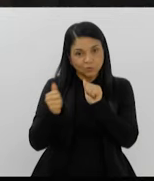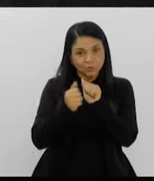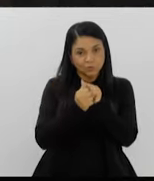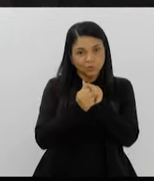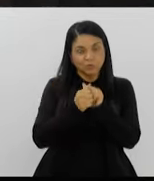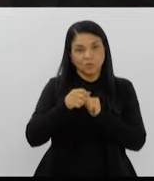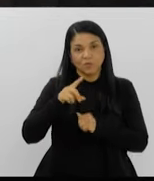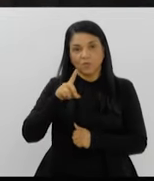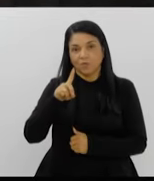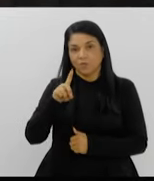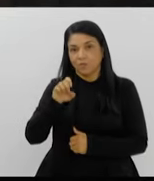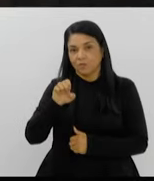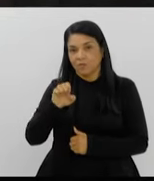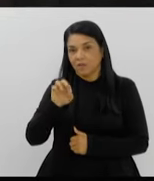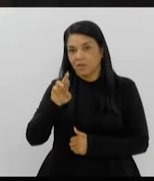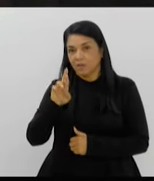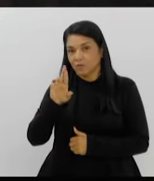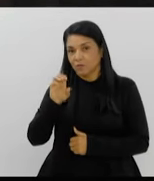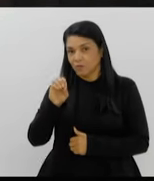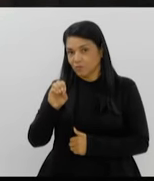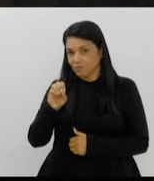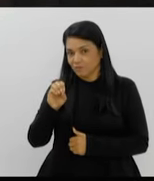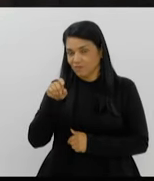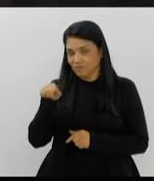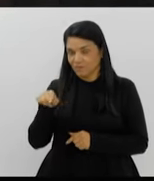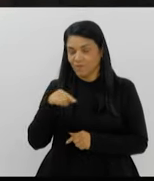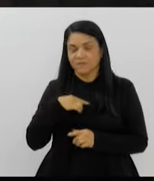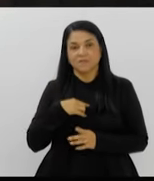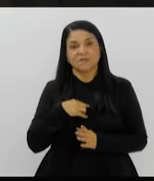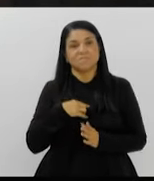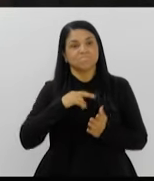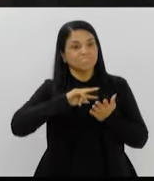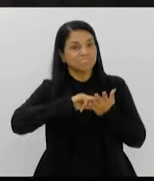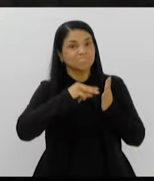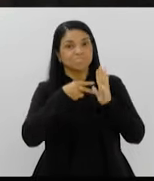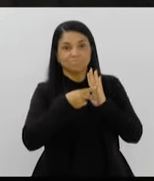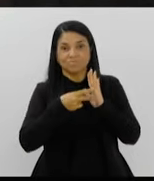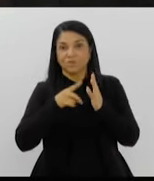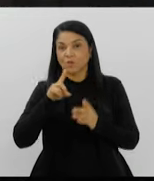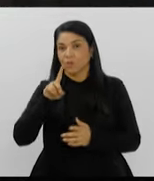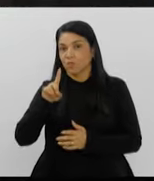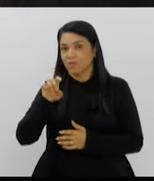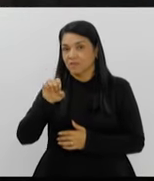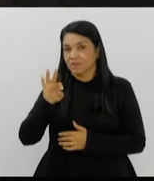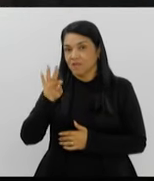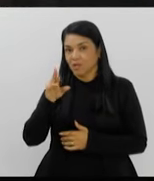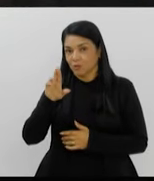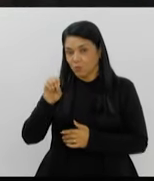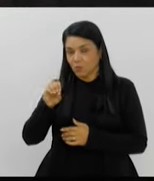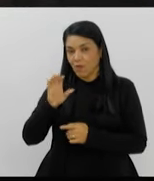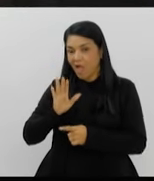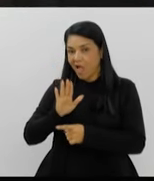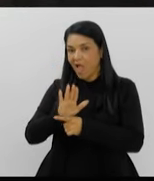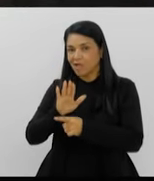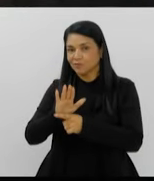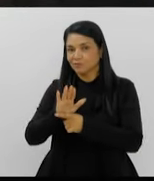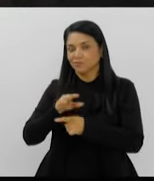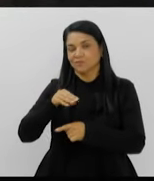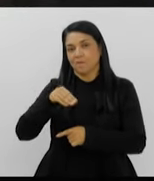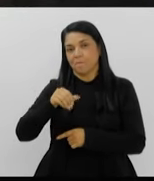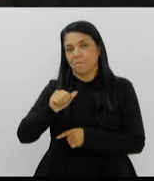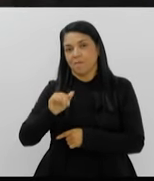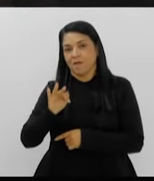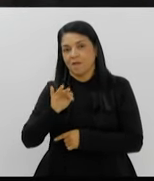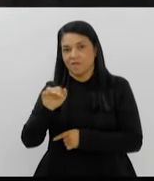Detro, ou seja, o Detro alimenta, sustenta a máfia